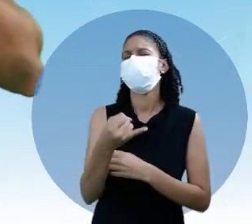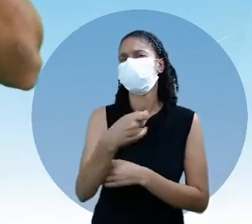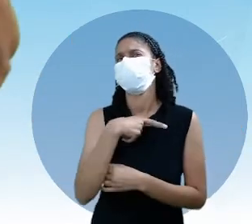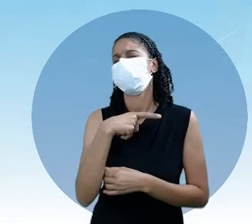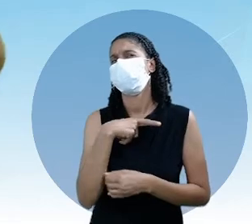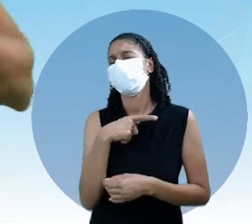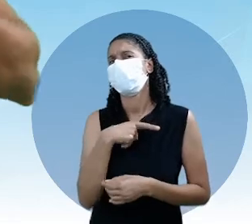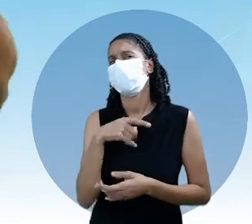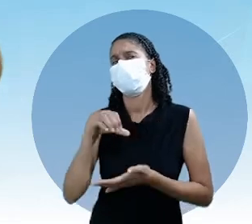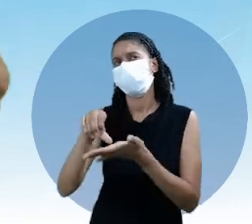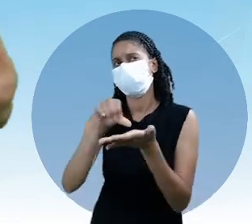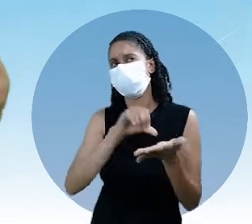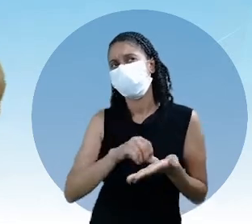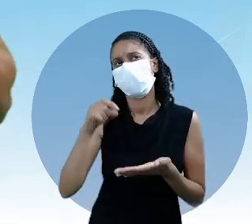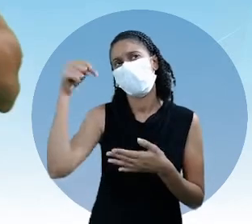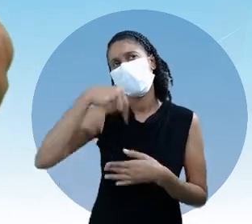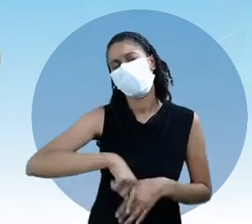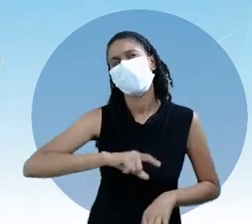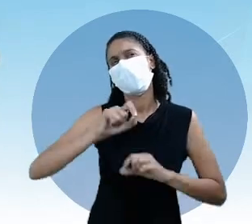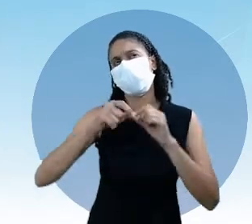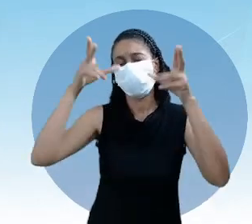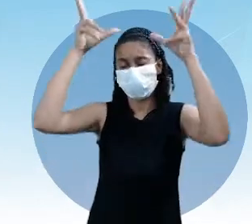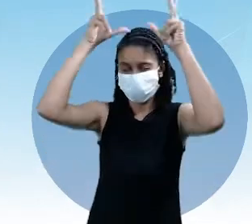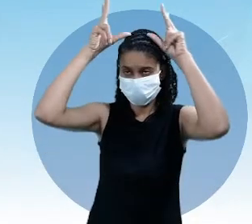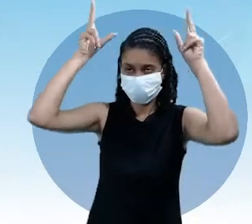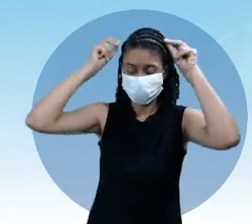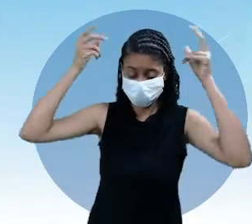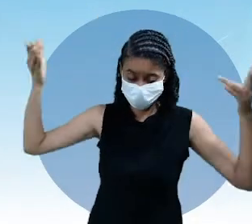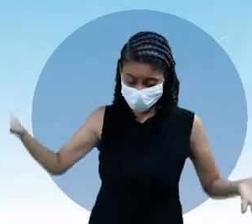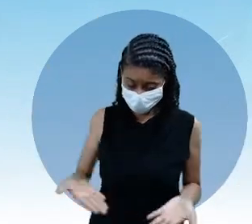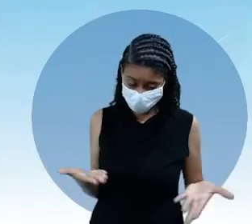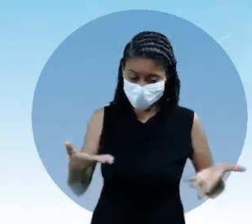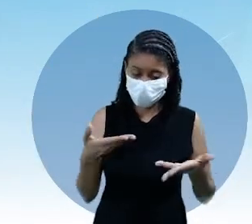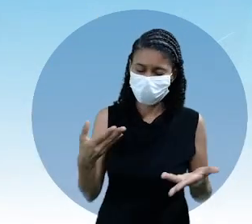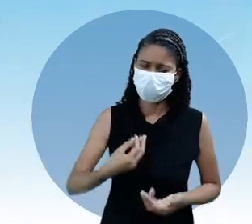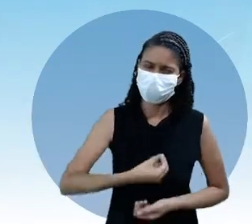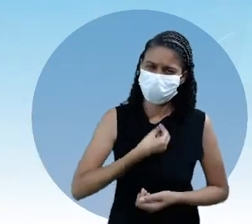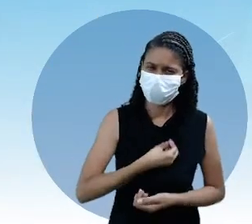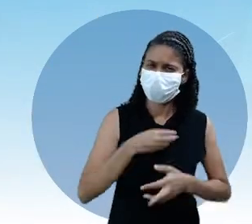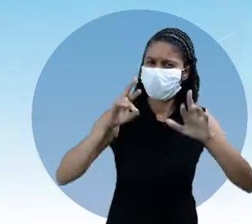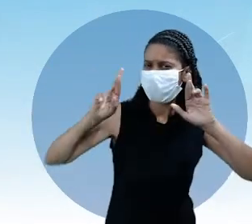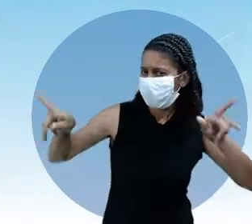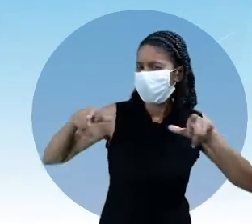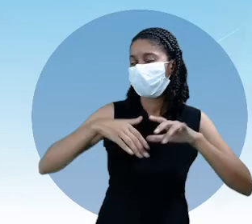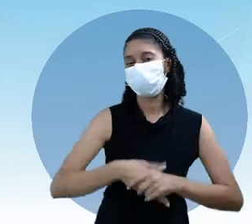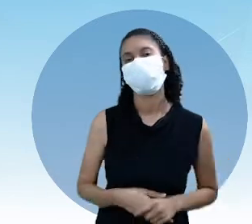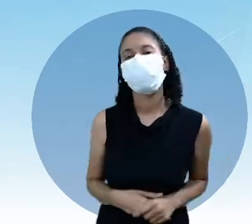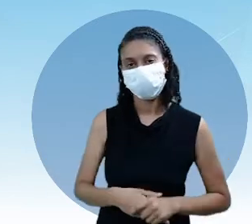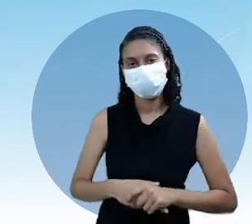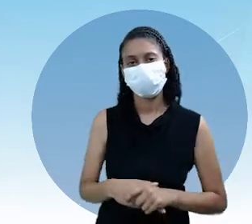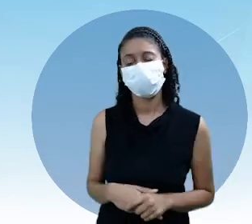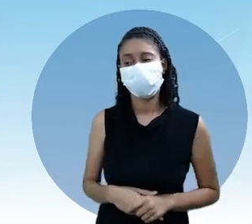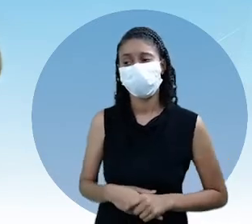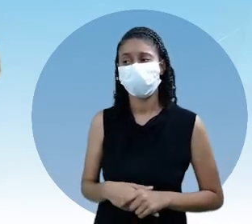sido colonizados por holandeses, será que estaríamos, né, numa situação diferente? Né? Provavelmente